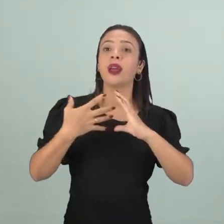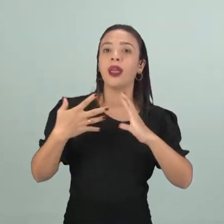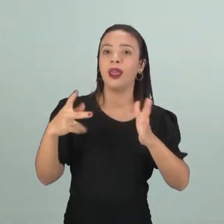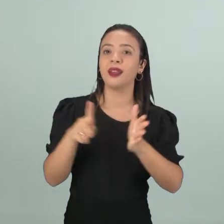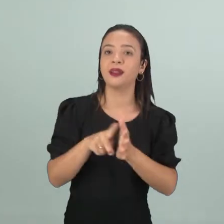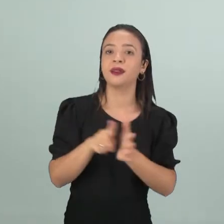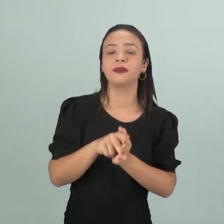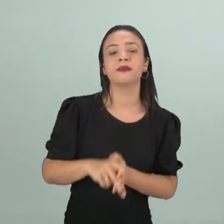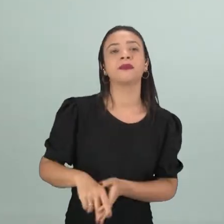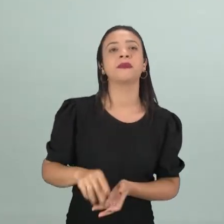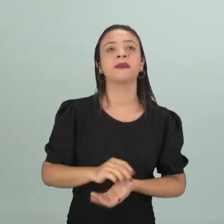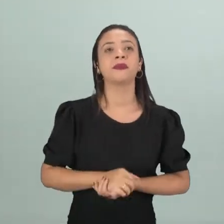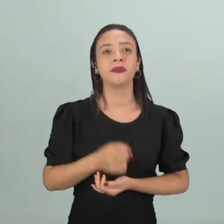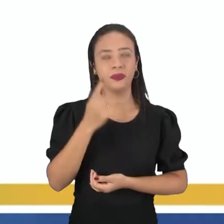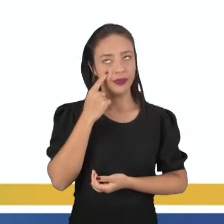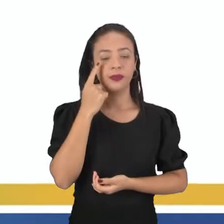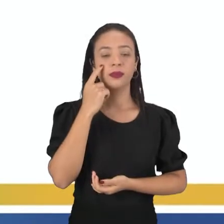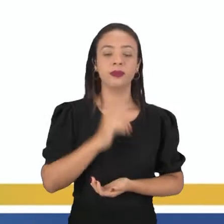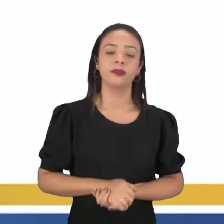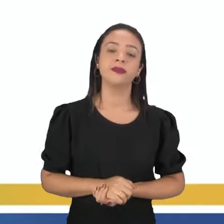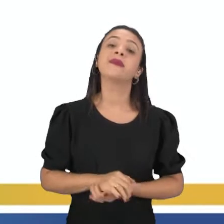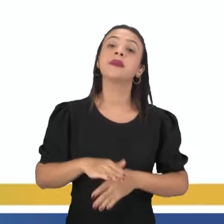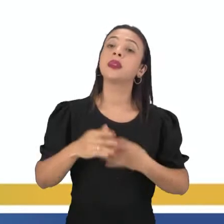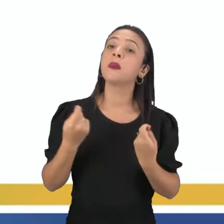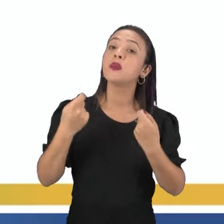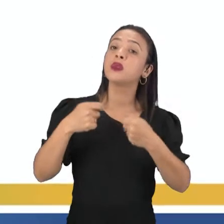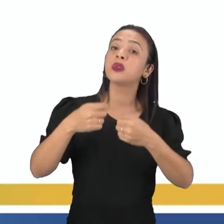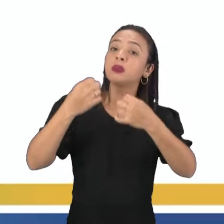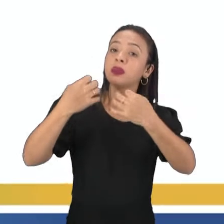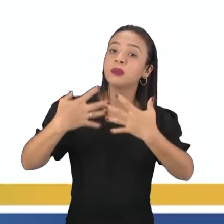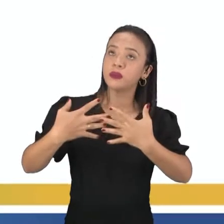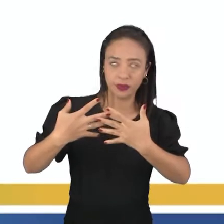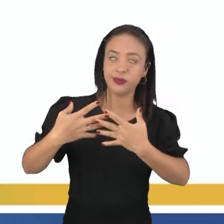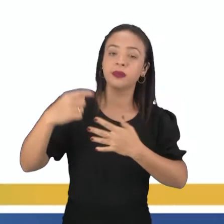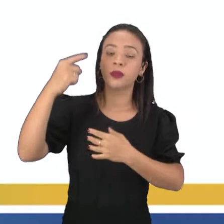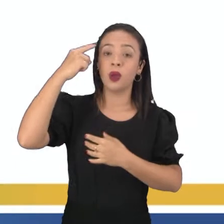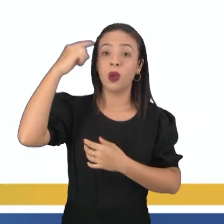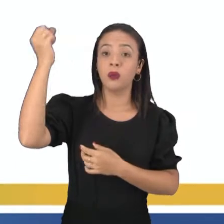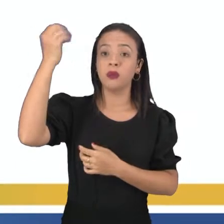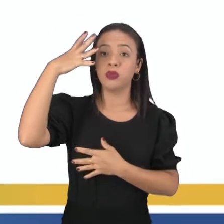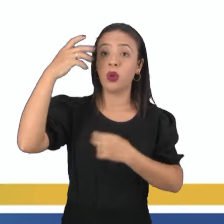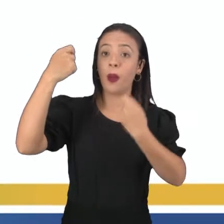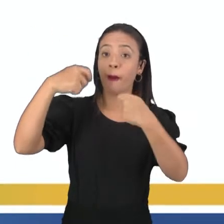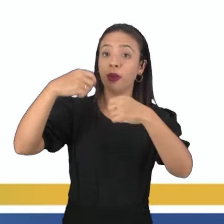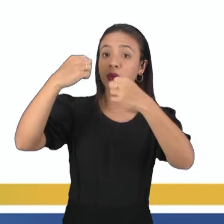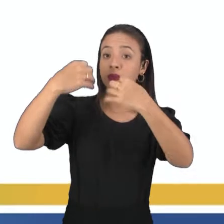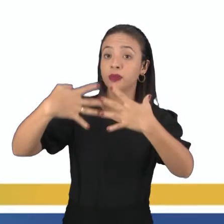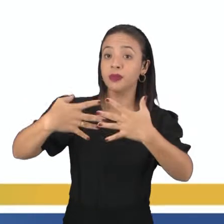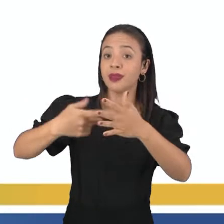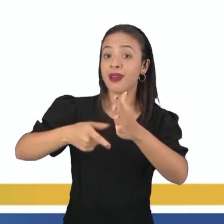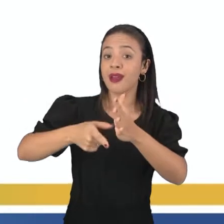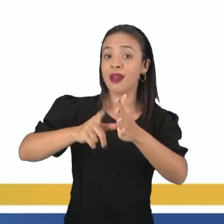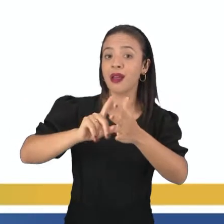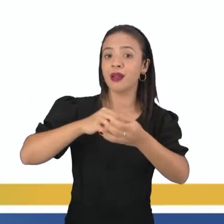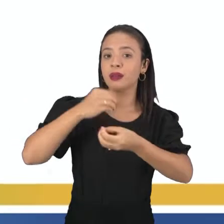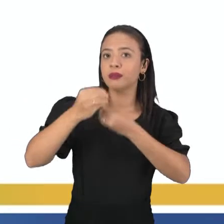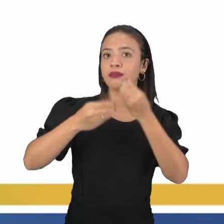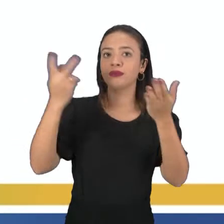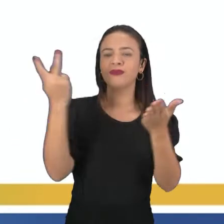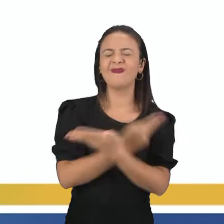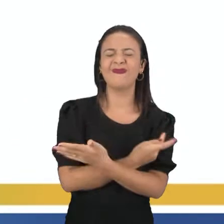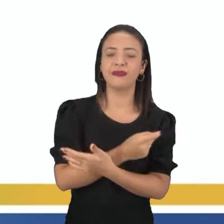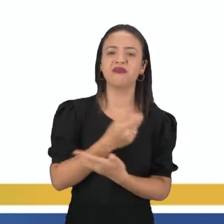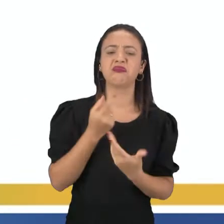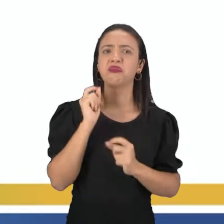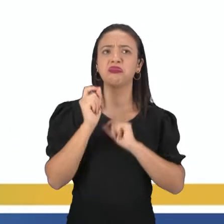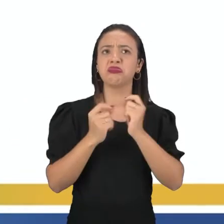iluminismo. Observem aí. Para a gente começar a falar do iluminismo, a gente tem que falar do Antigo Regime. Mas afinal, o que